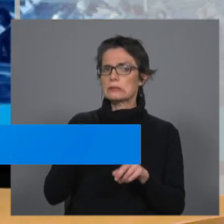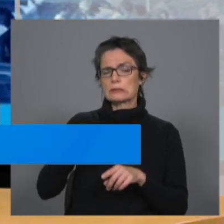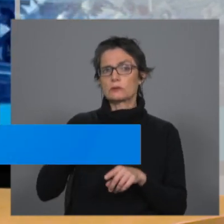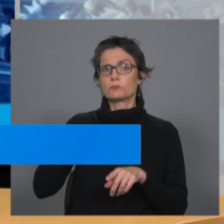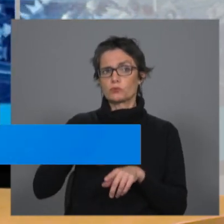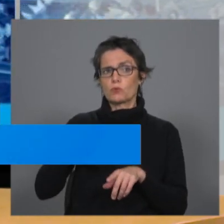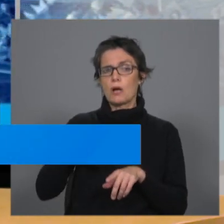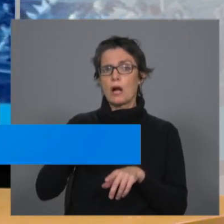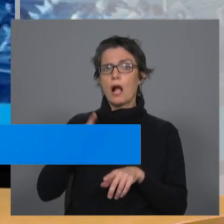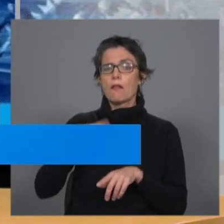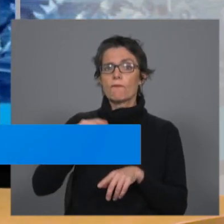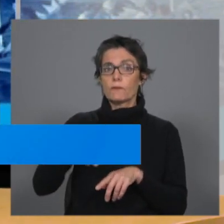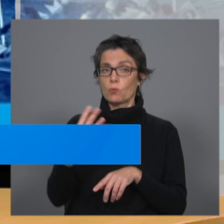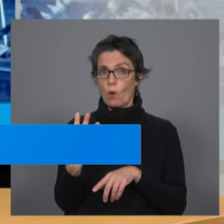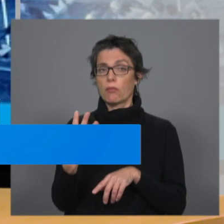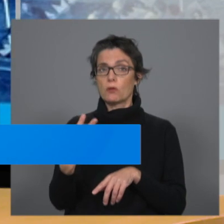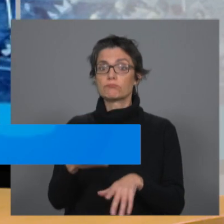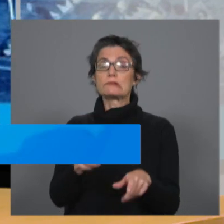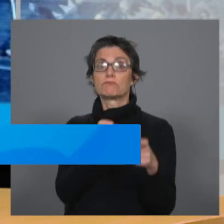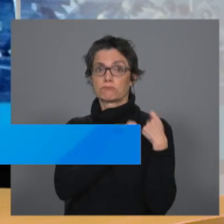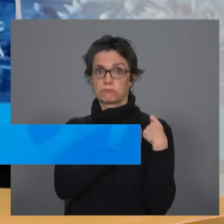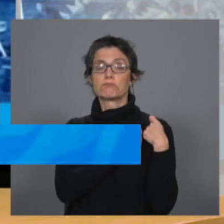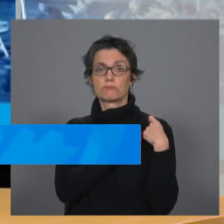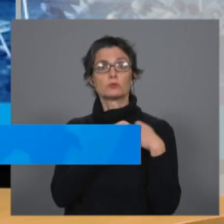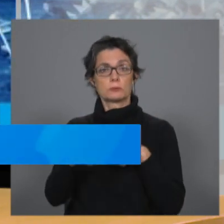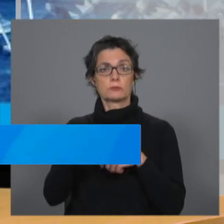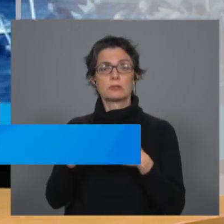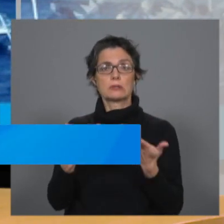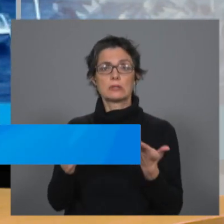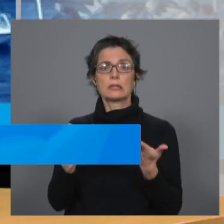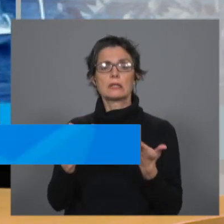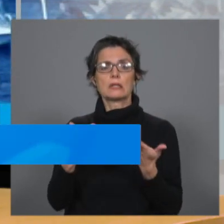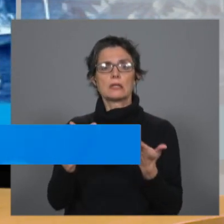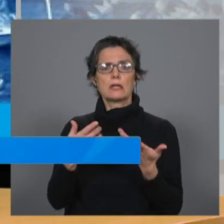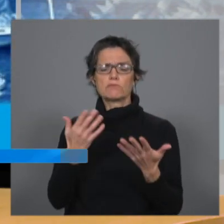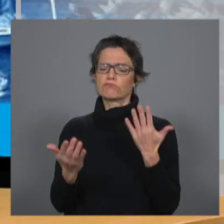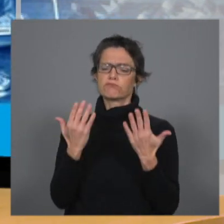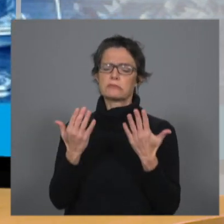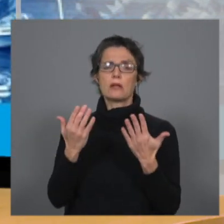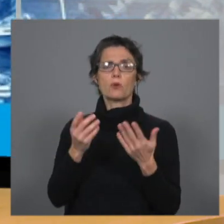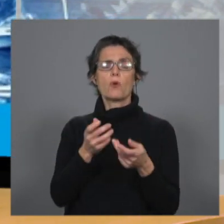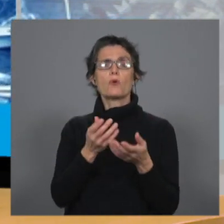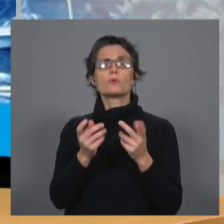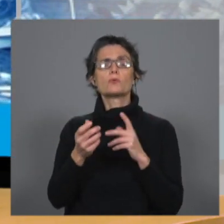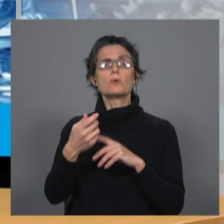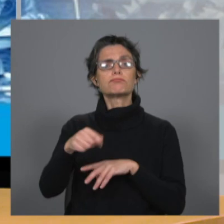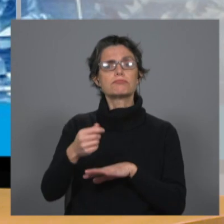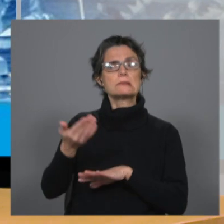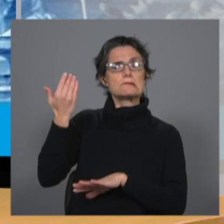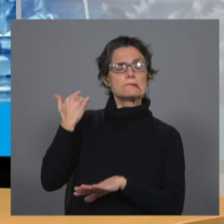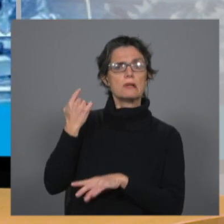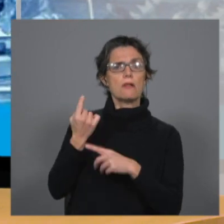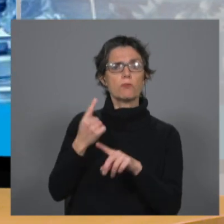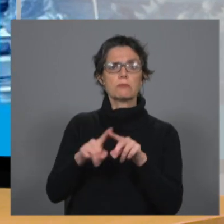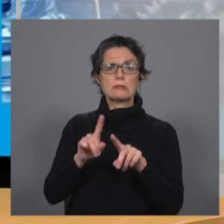assume e face às anteriores há algumas diferenças que podem marcar de